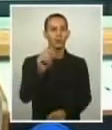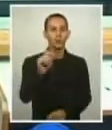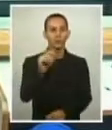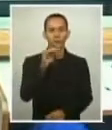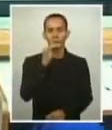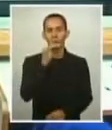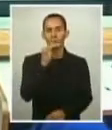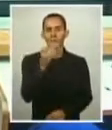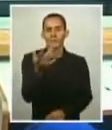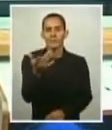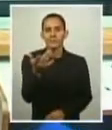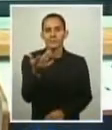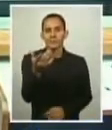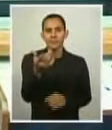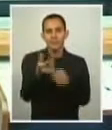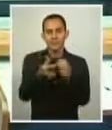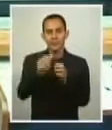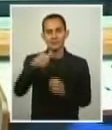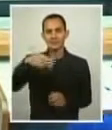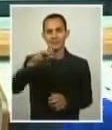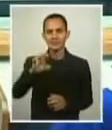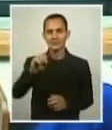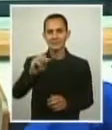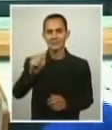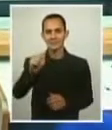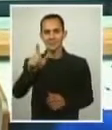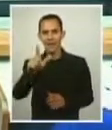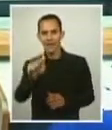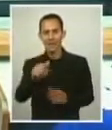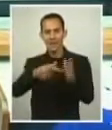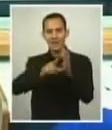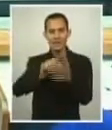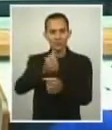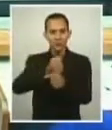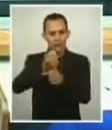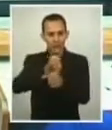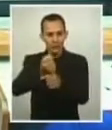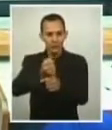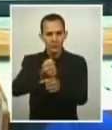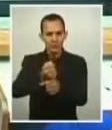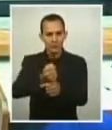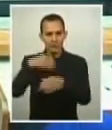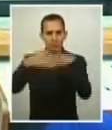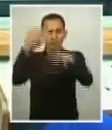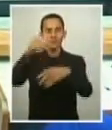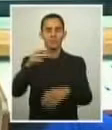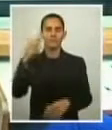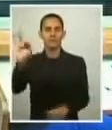e o manter sala nos anos que antecederam e a revolução